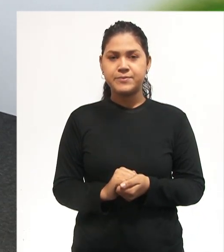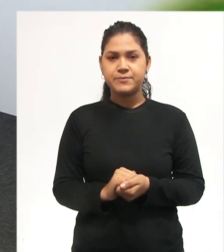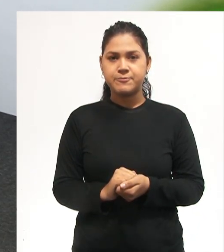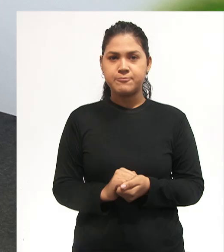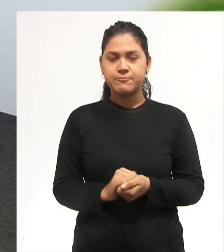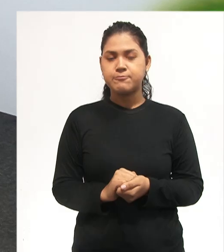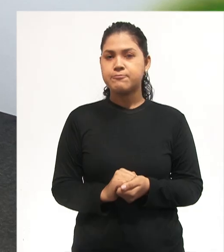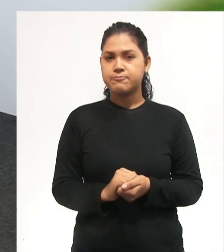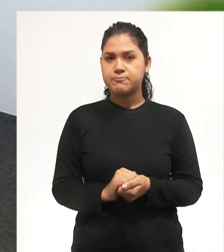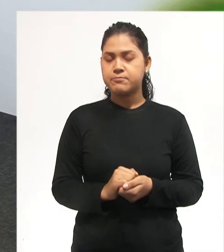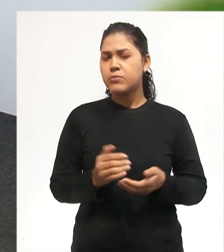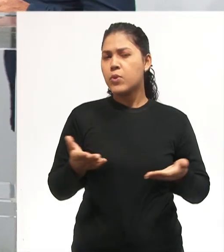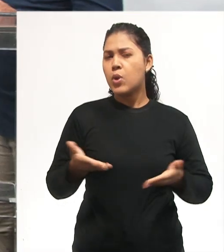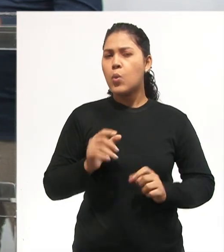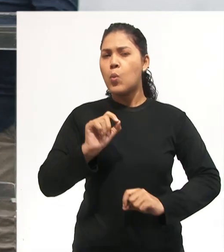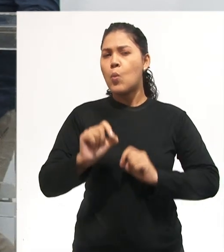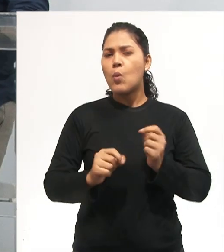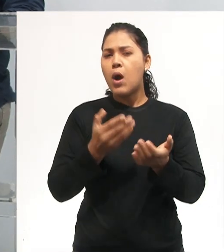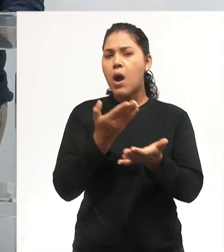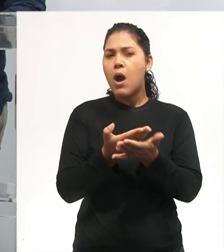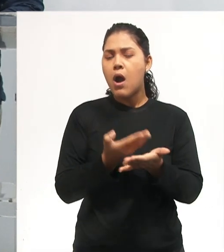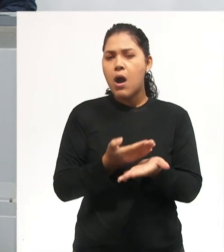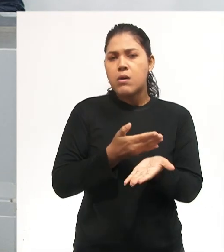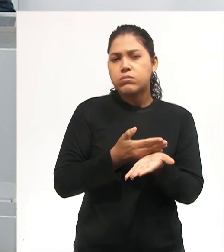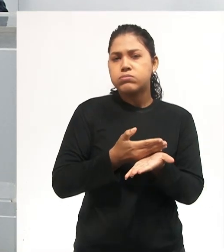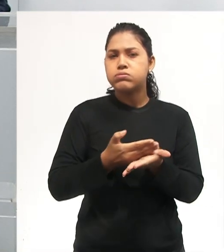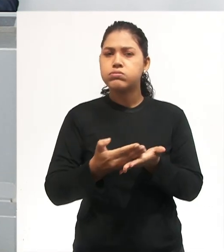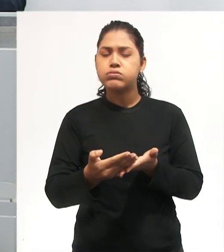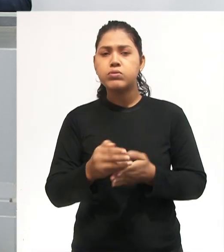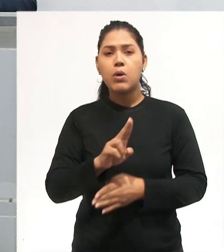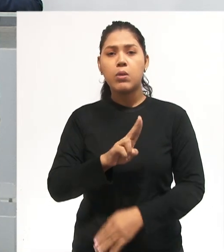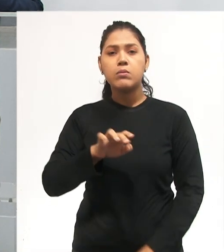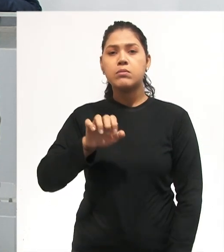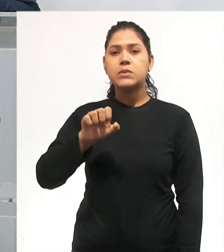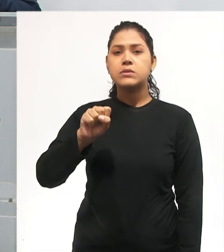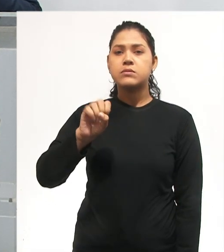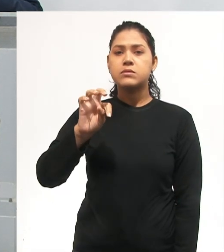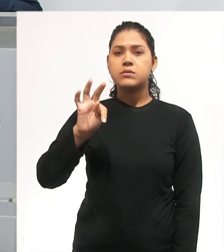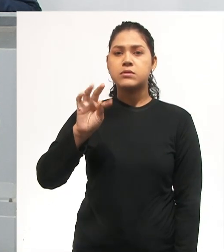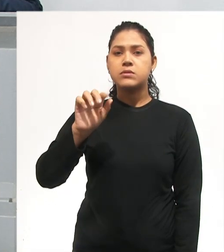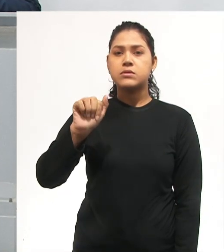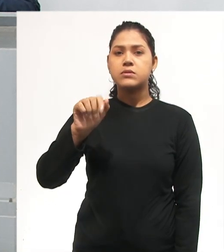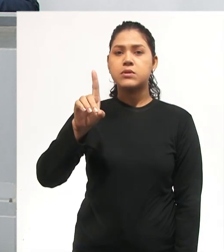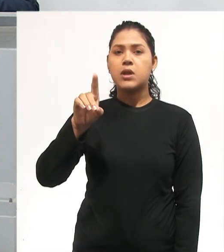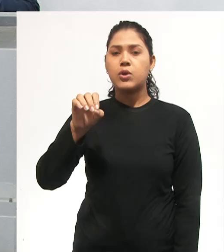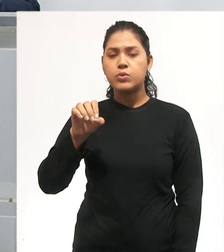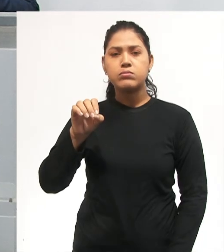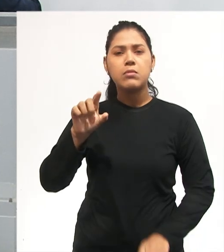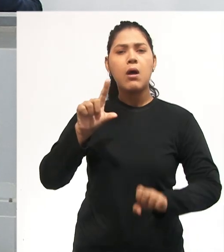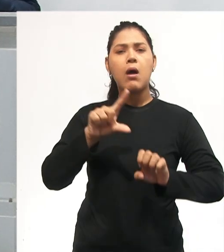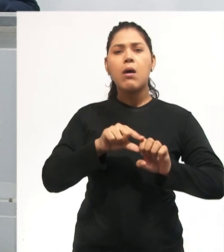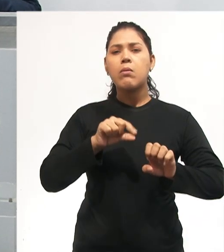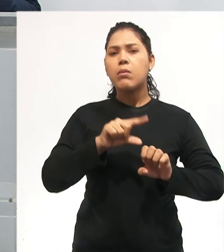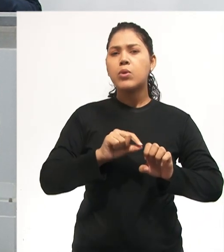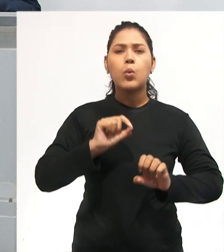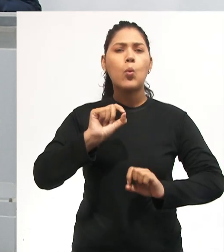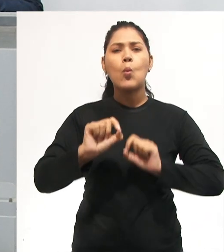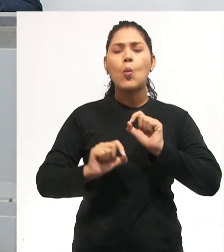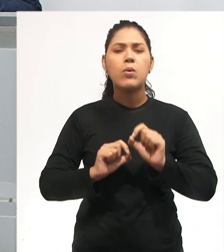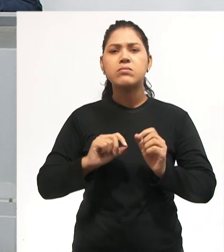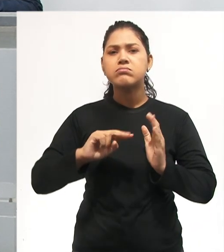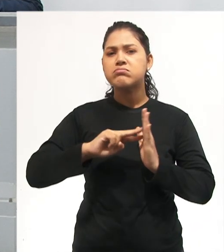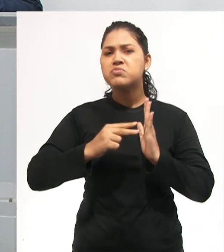um pouquinho agora sobre o Estado empreendedor. Afinal, o que é, né, o Estado empreendedor, qual é